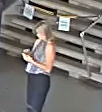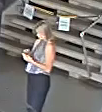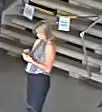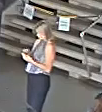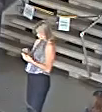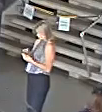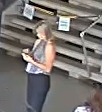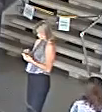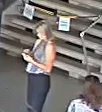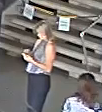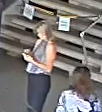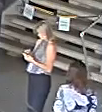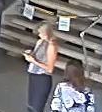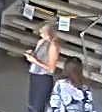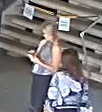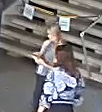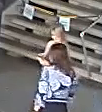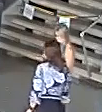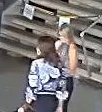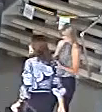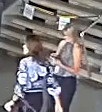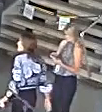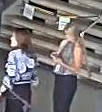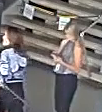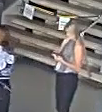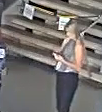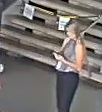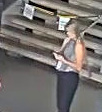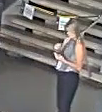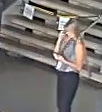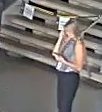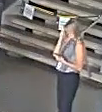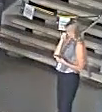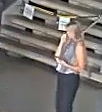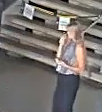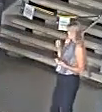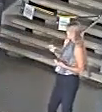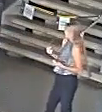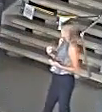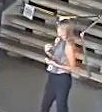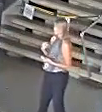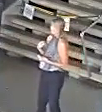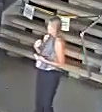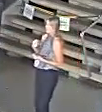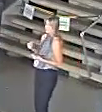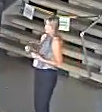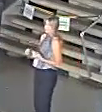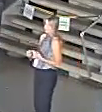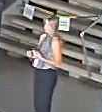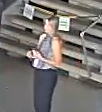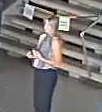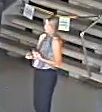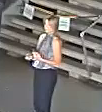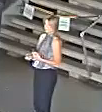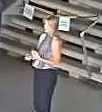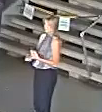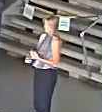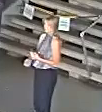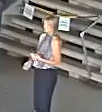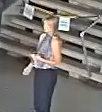Gontijo, presidente sindicato das empresas de transporte de passageiros do estado de Minas Gerais.